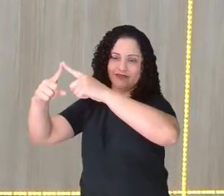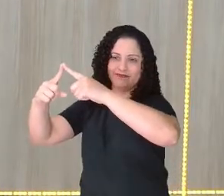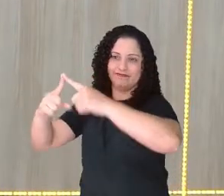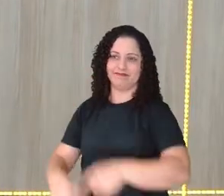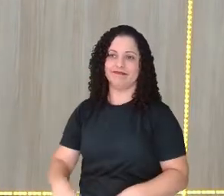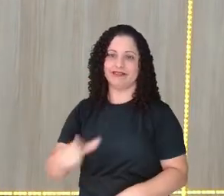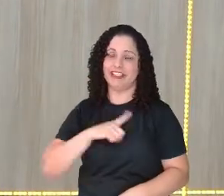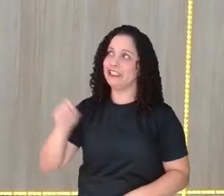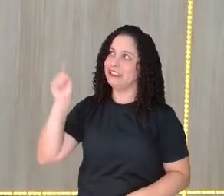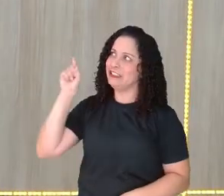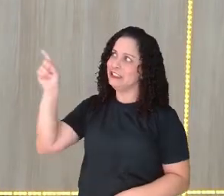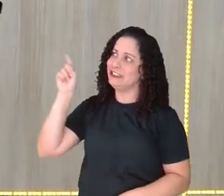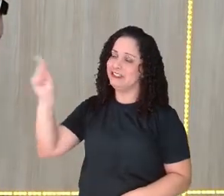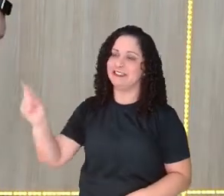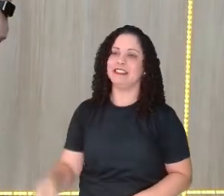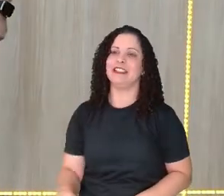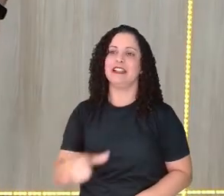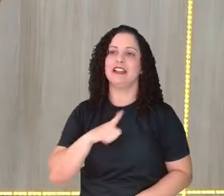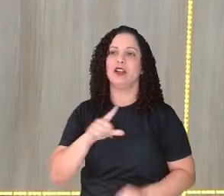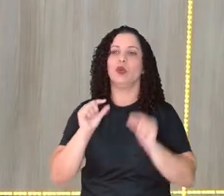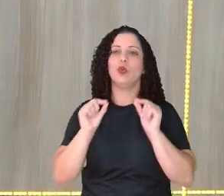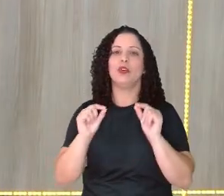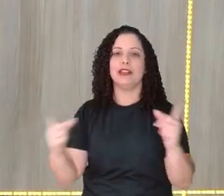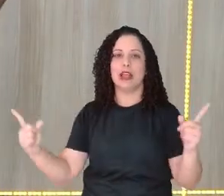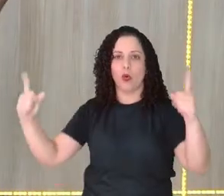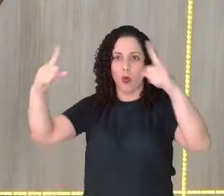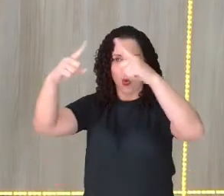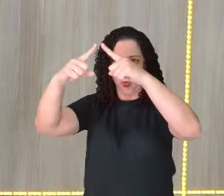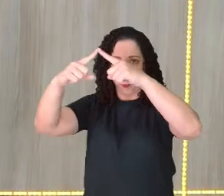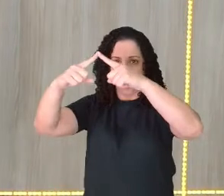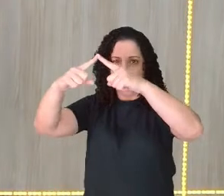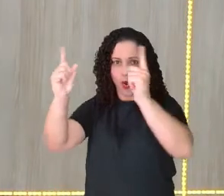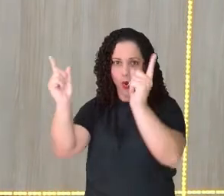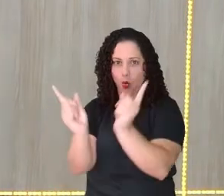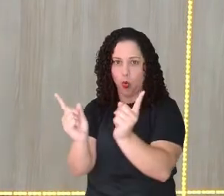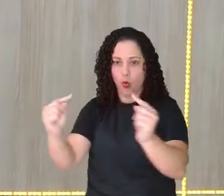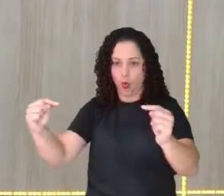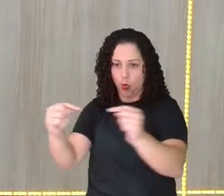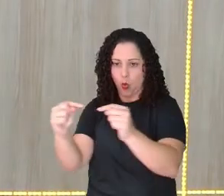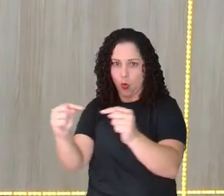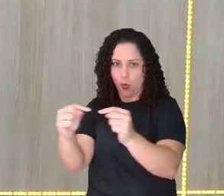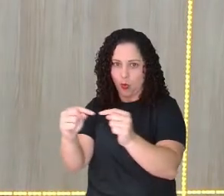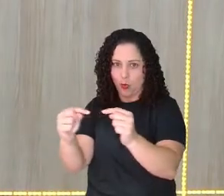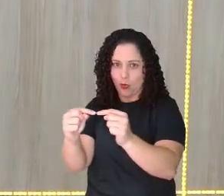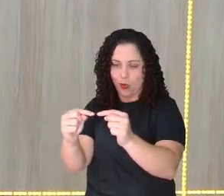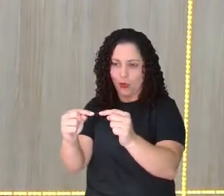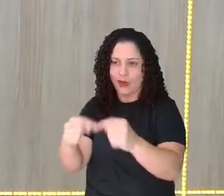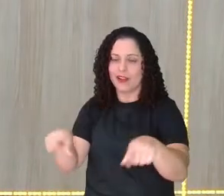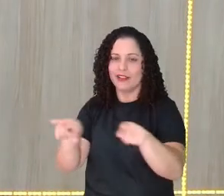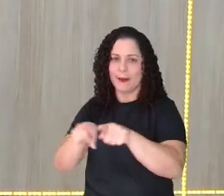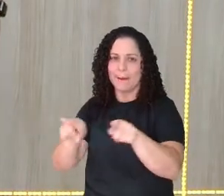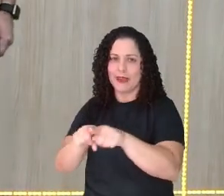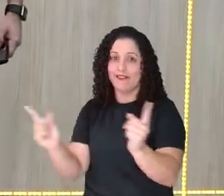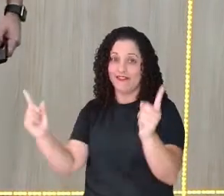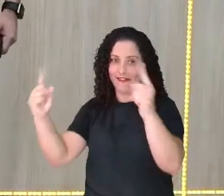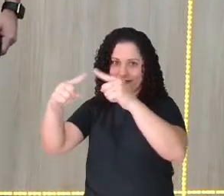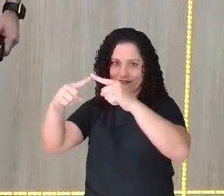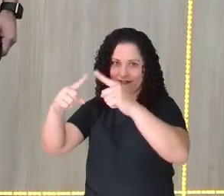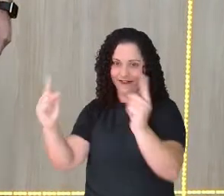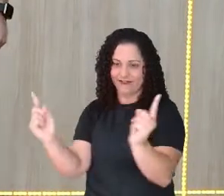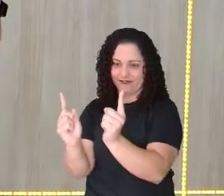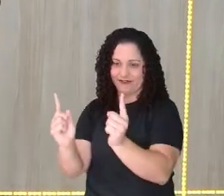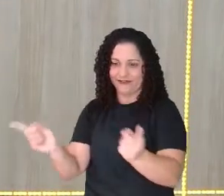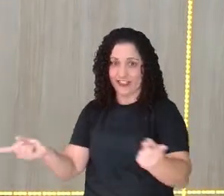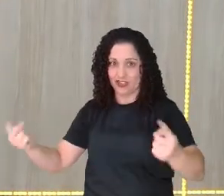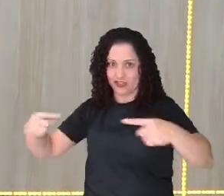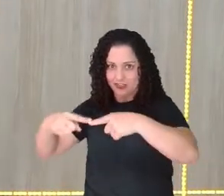um polígono formado por linhas poligonais fechadas, outro polígono aqui, ó, também formado por linhas